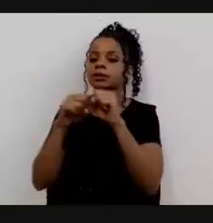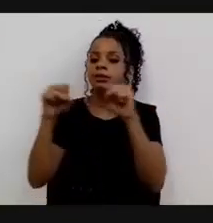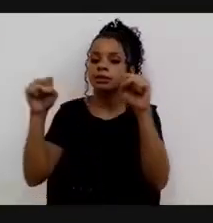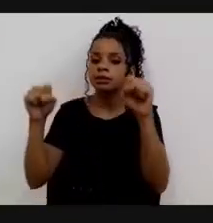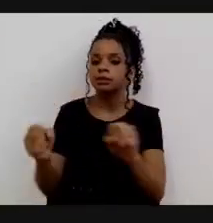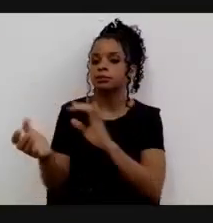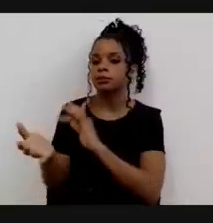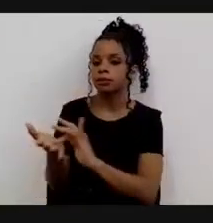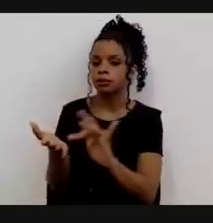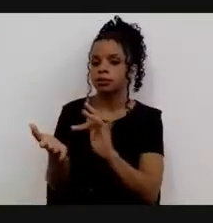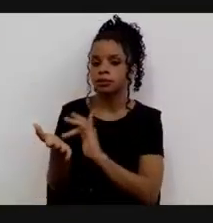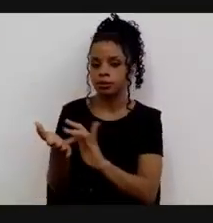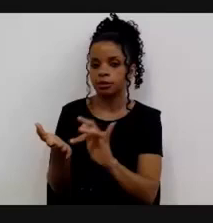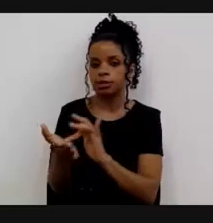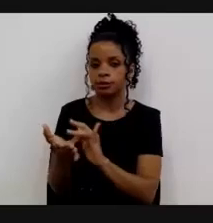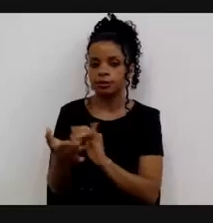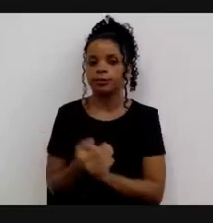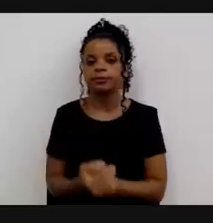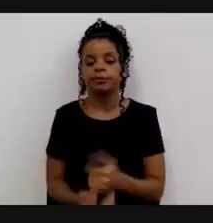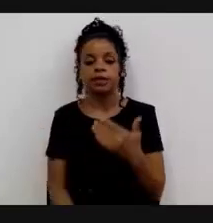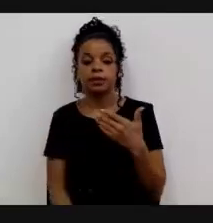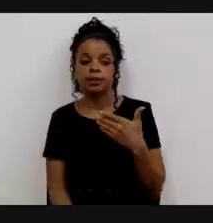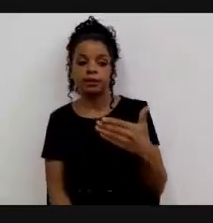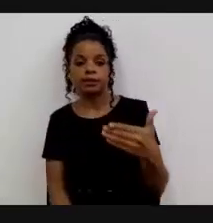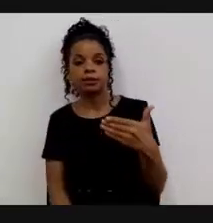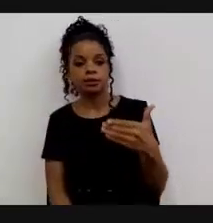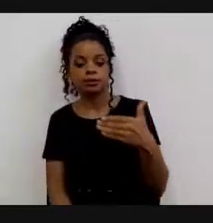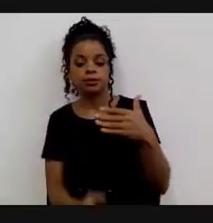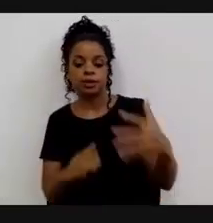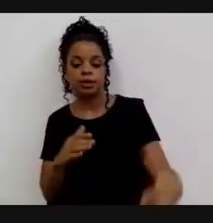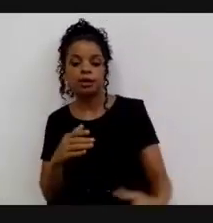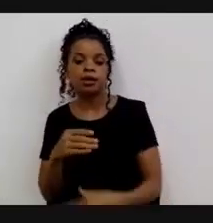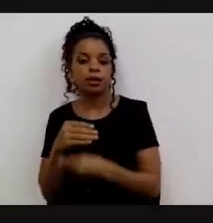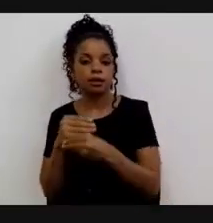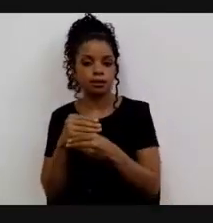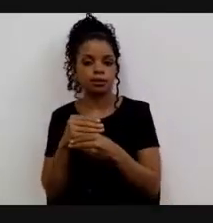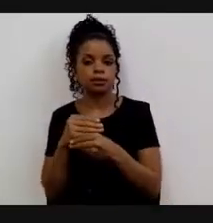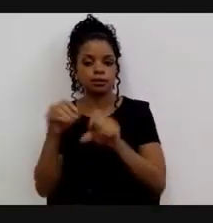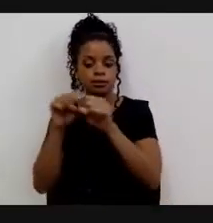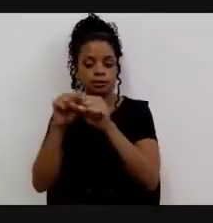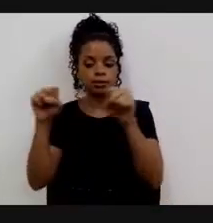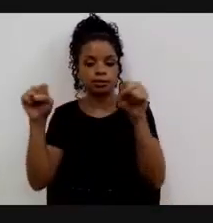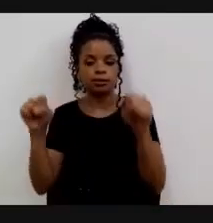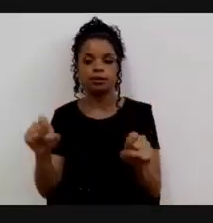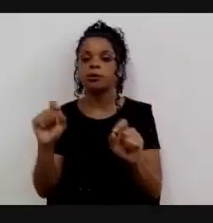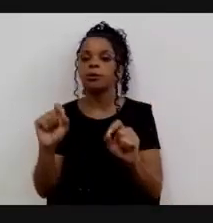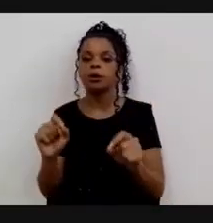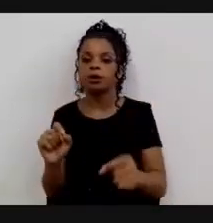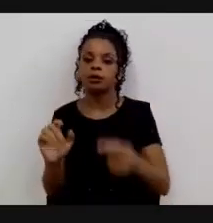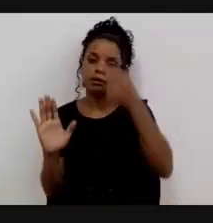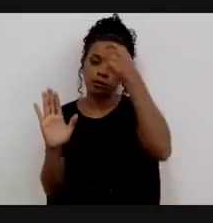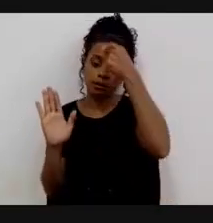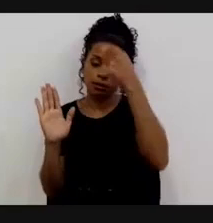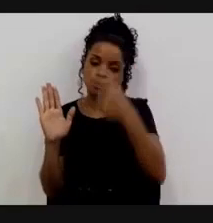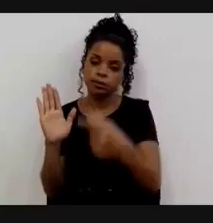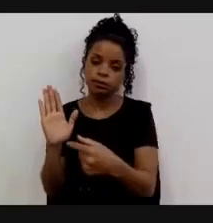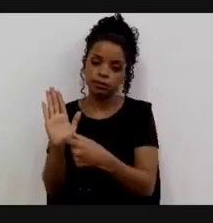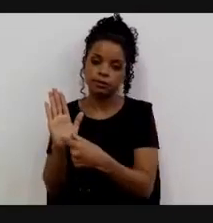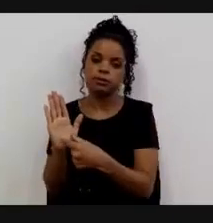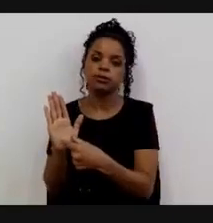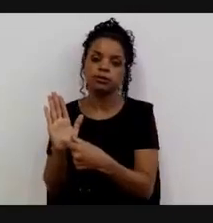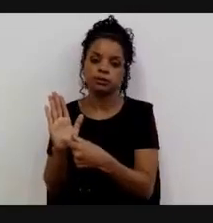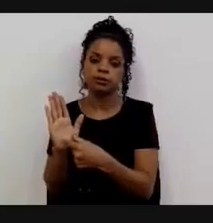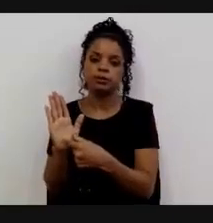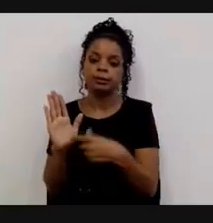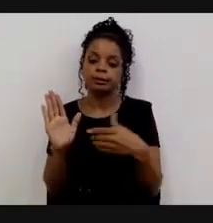Muito recentemente, foram acrescentados um elemento muito importante a esses sistemas, que é a inteligência artificial. Vai ficar cada